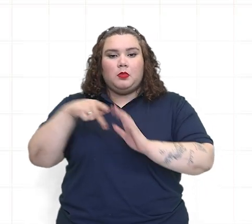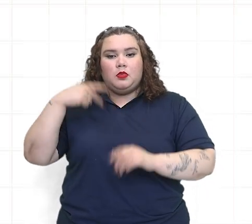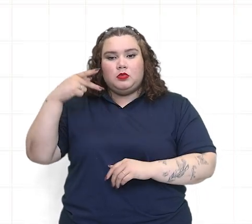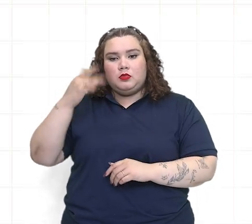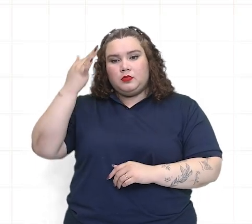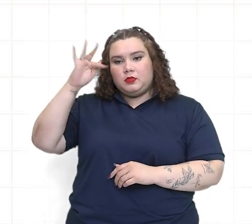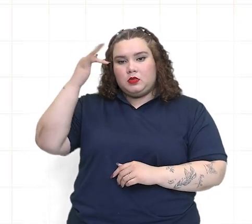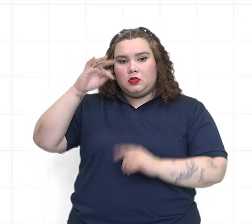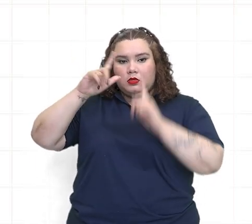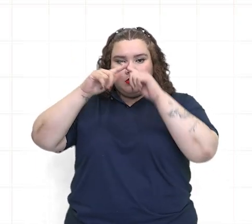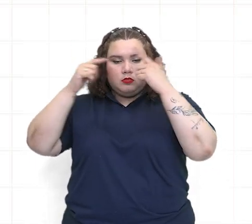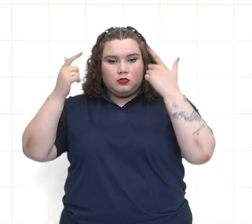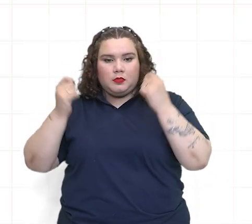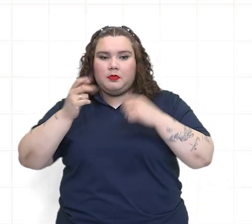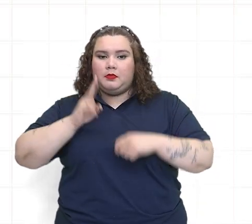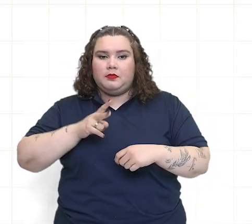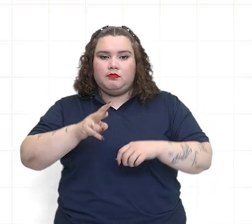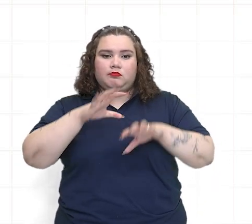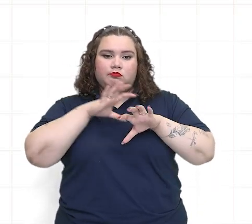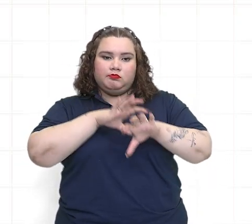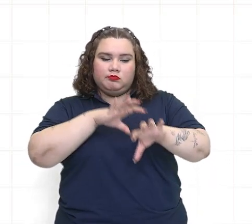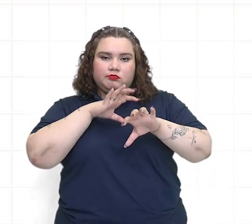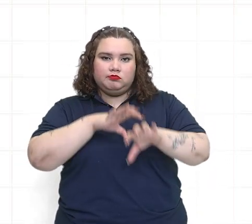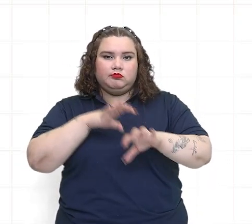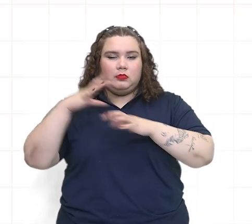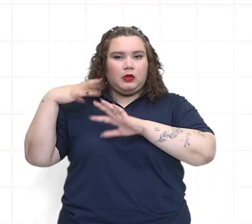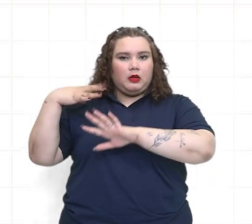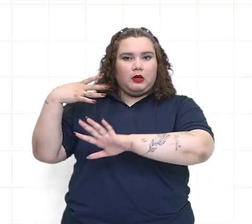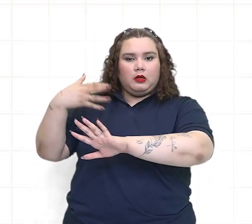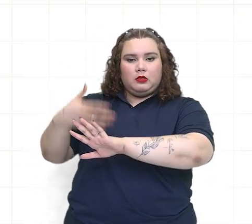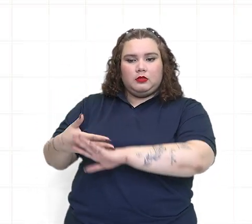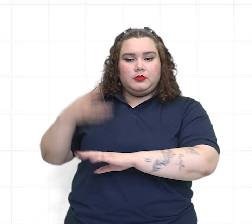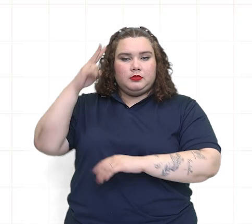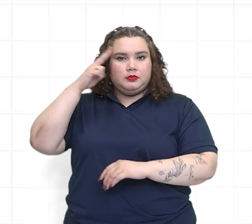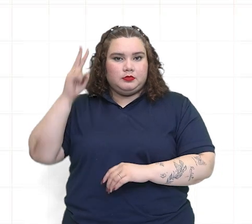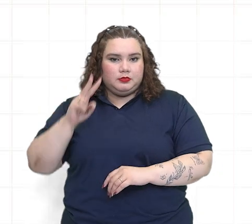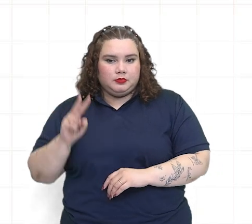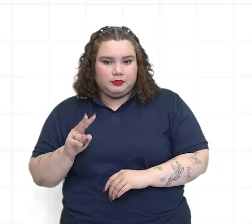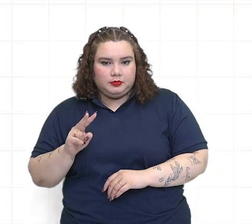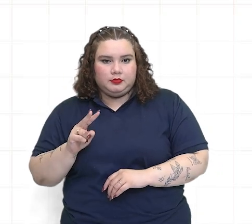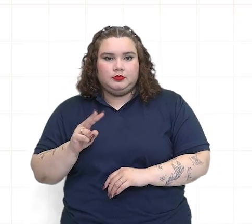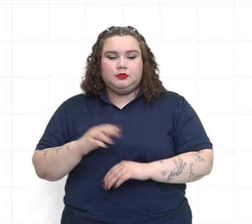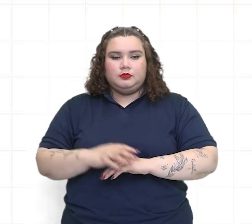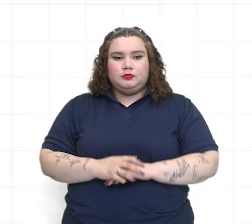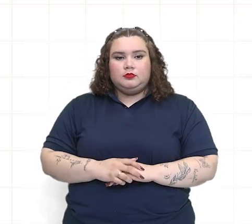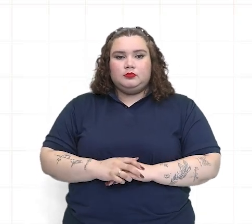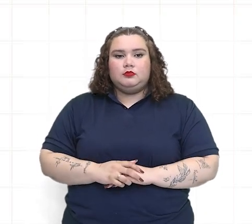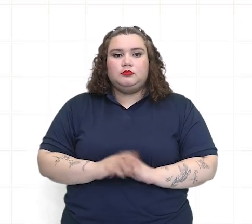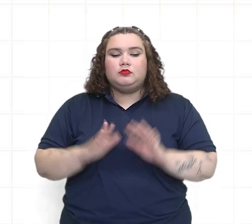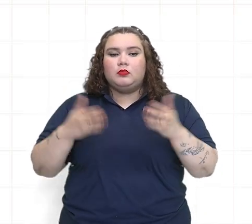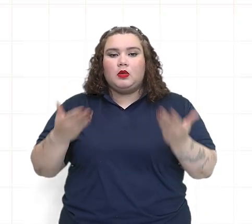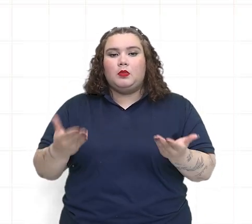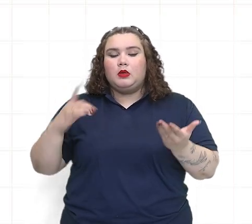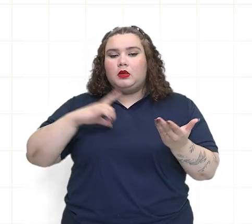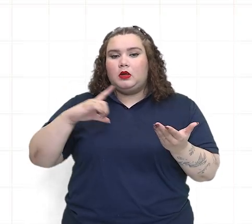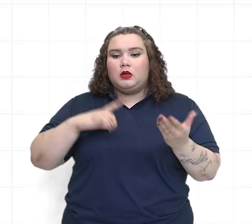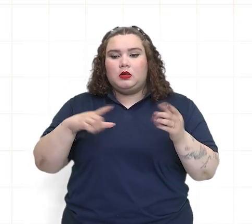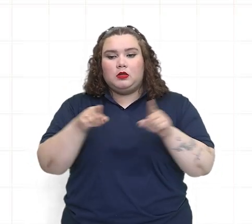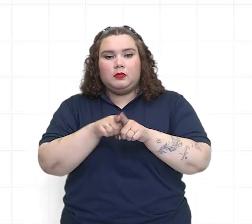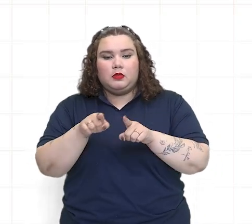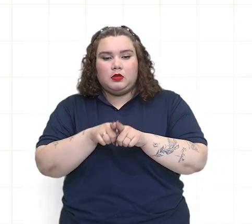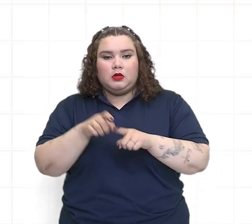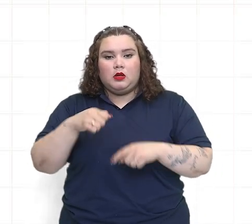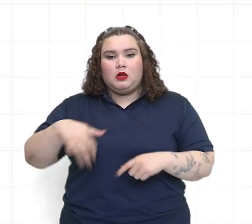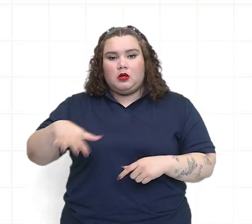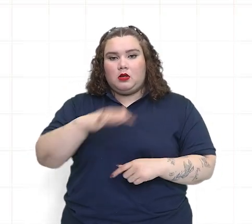dos filósofos gregos manteve sua influência ao longo da história. E aí nós temos então também essa